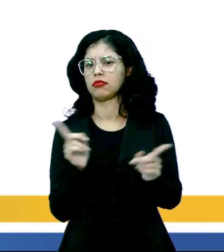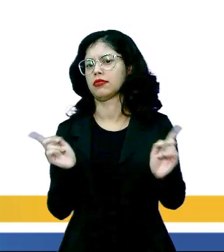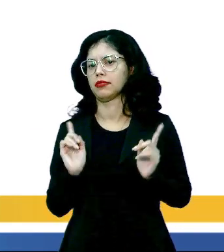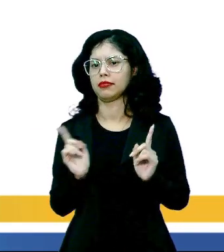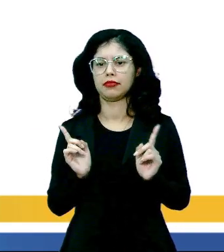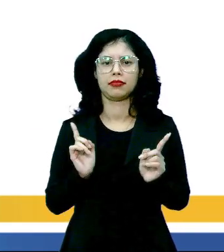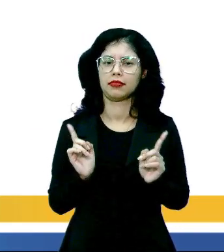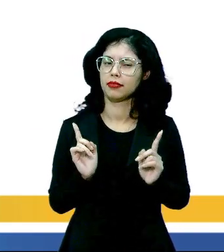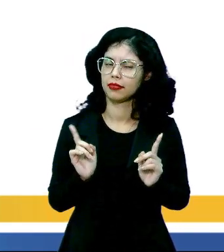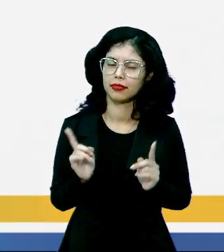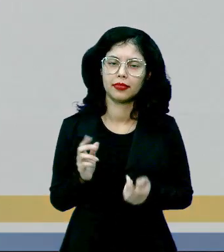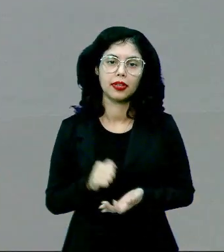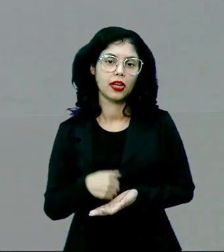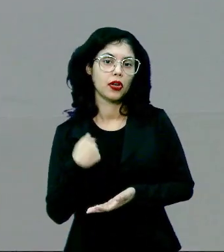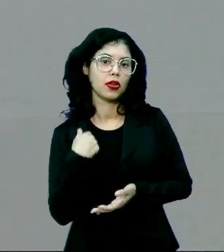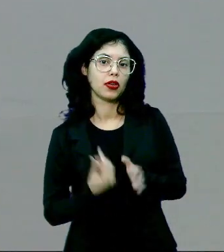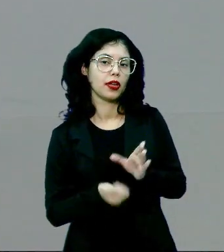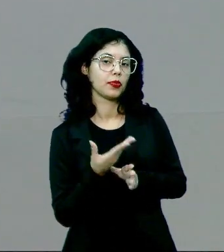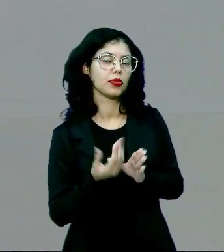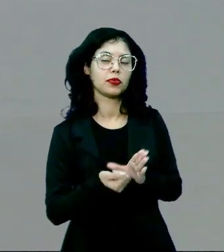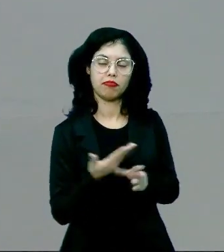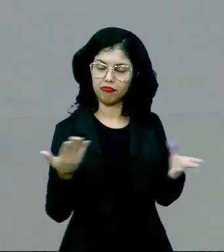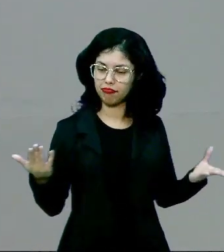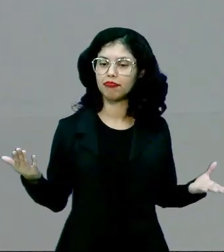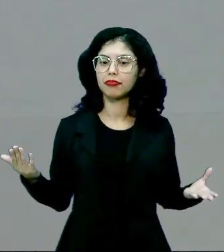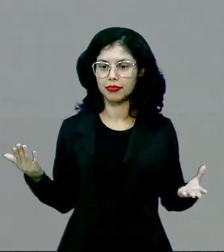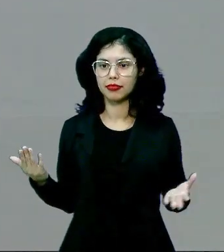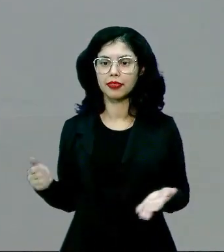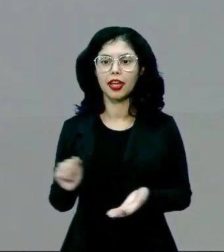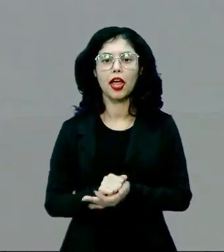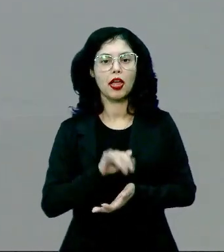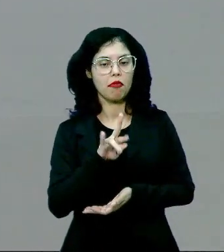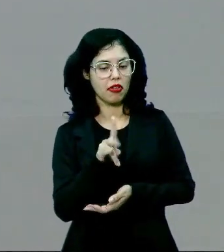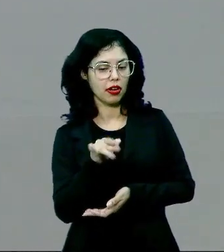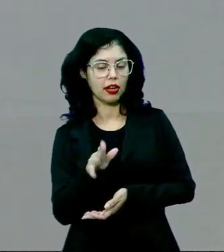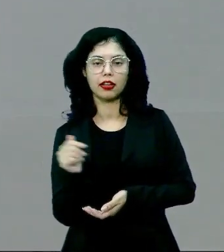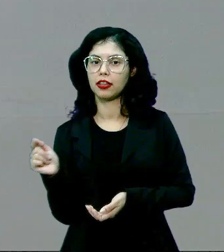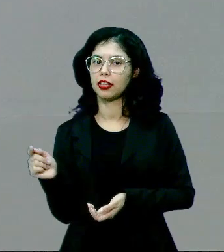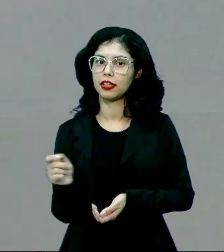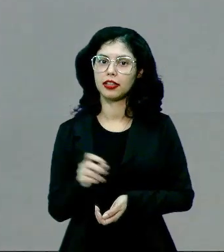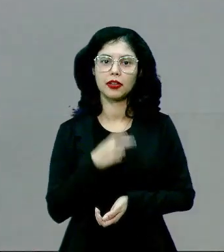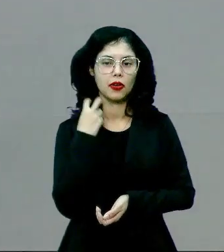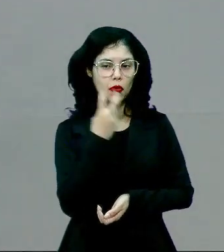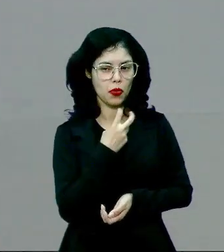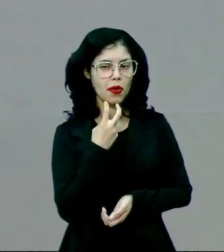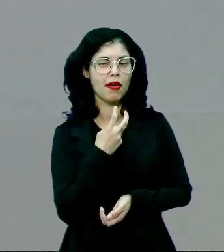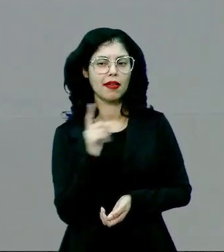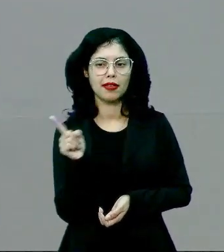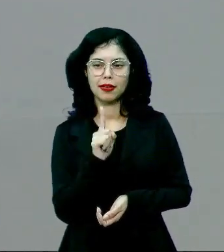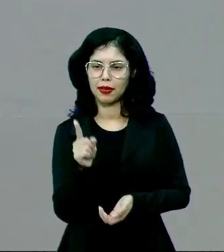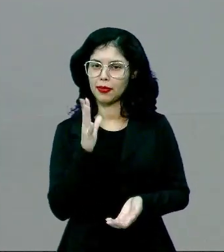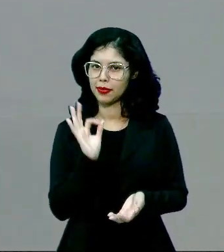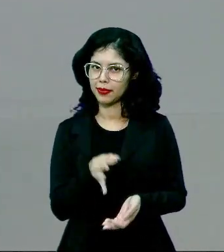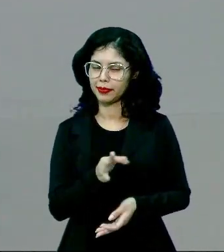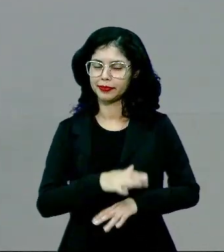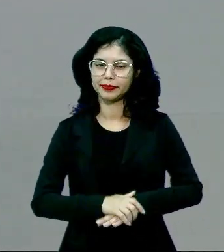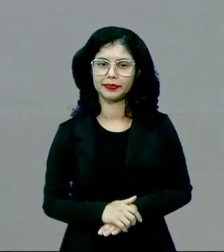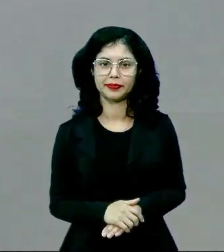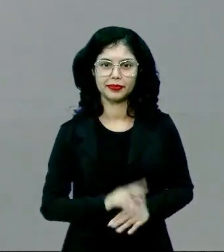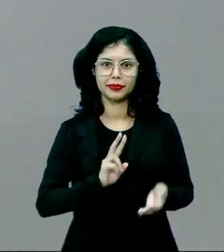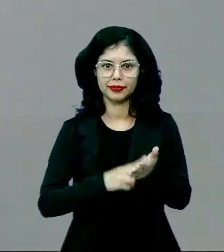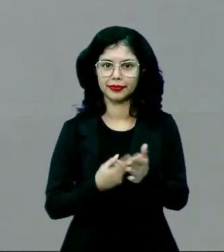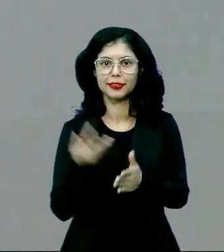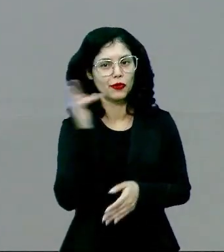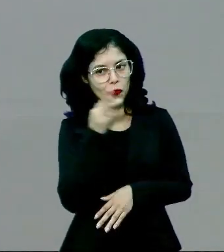fofoqueira mesmo não querida eu sou produtor de biografias orais não autorizadas ou seja